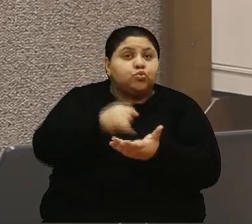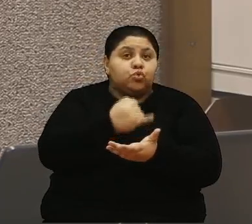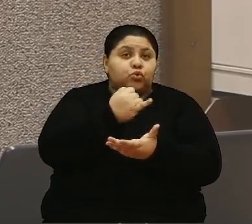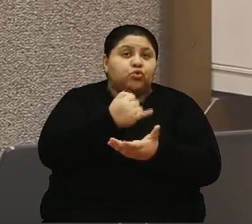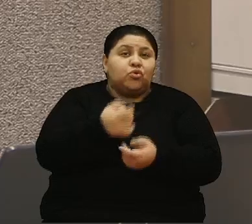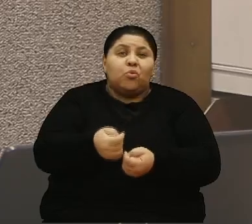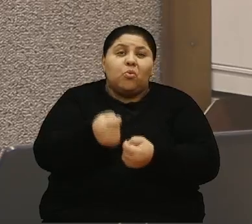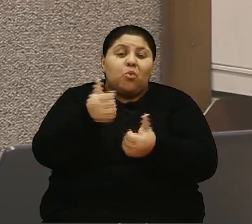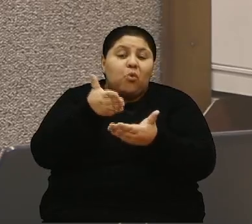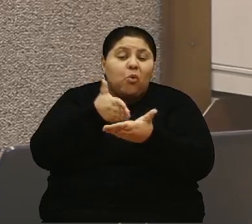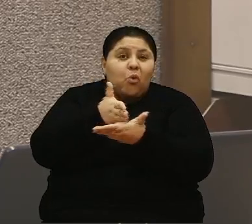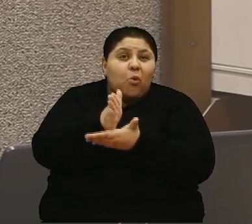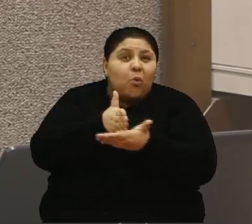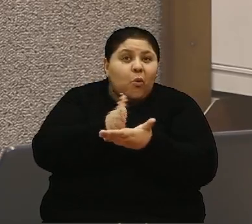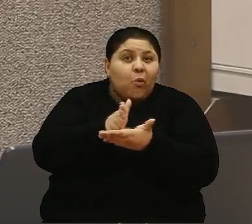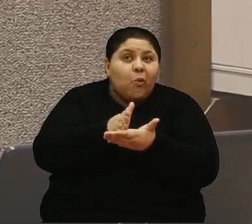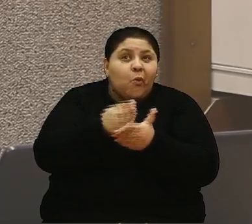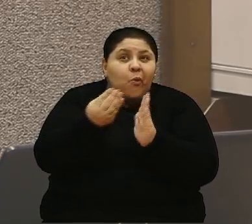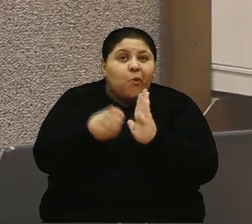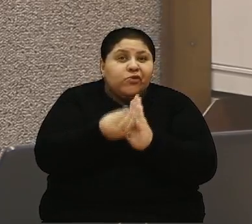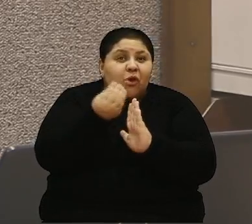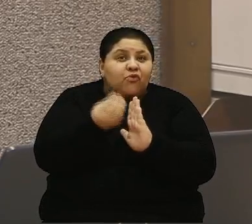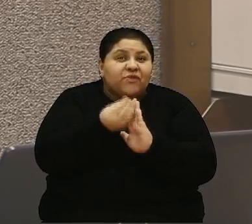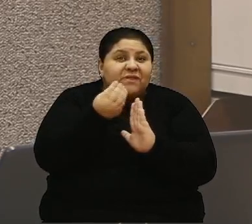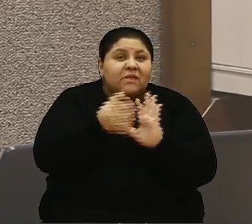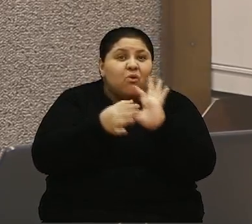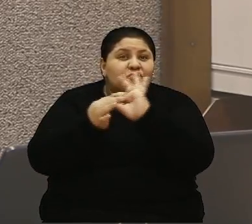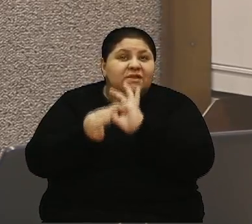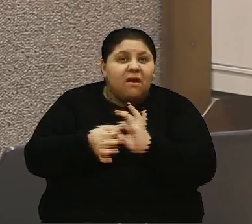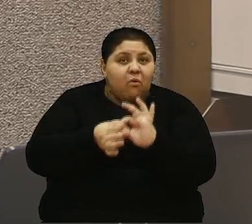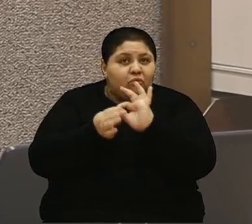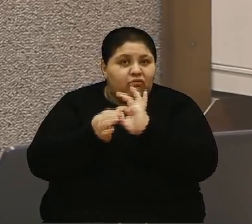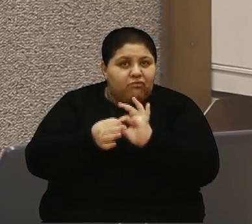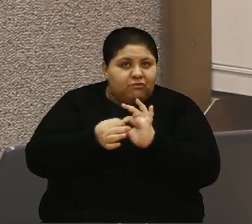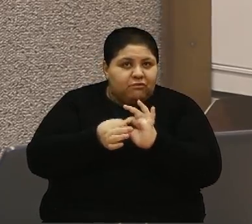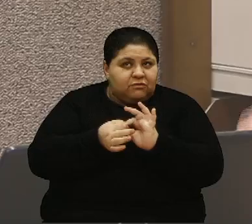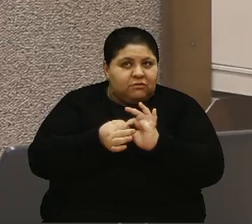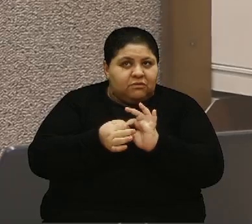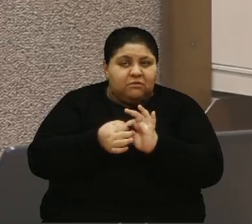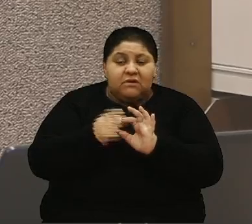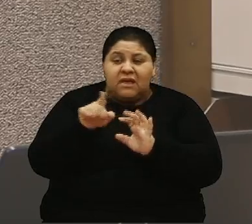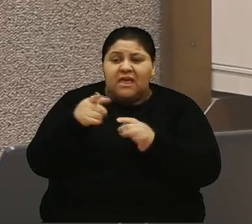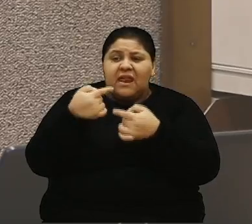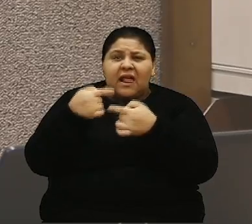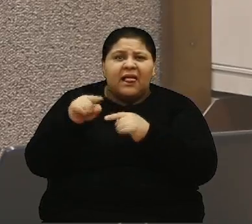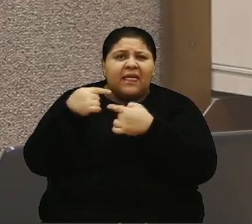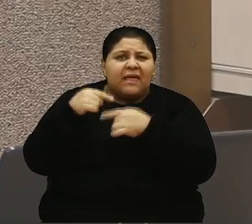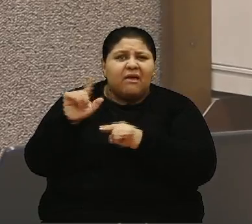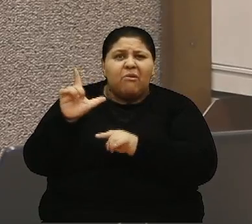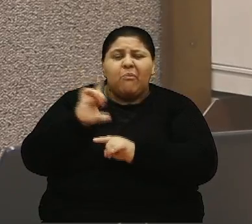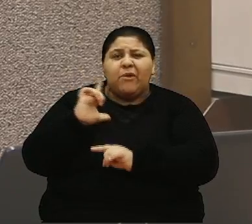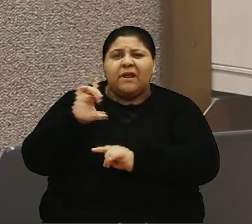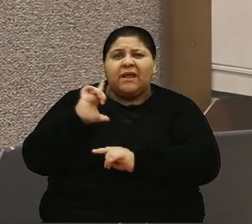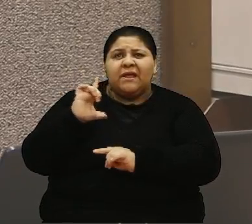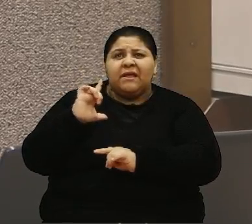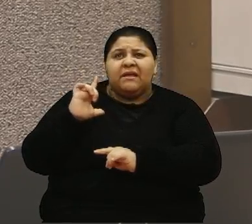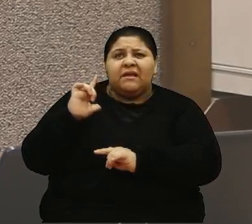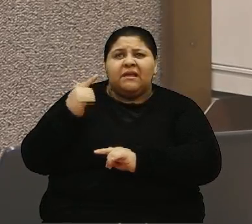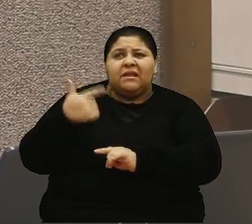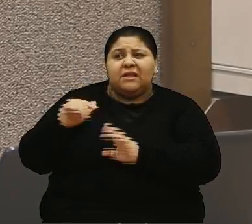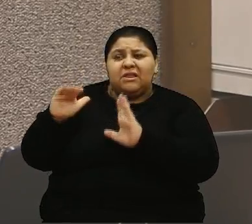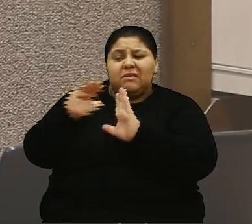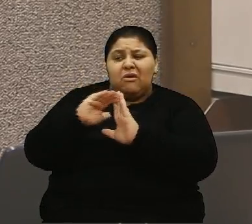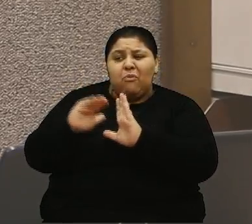quase metade do orçamento da União. E aí reclamam porque tem um diabo de um